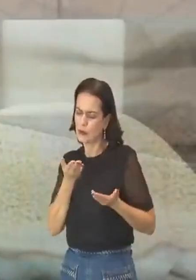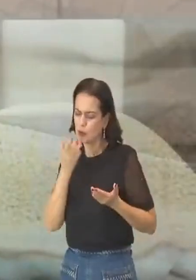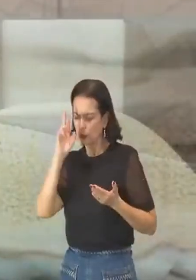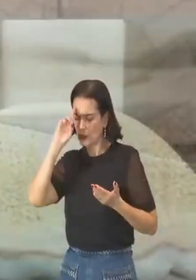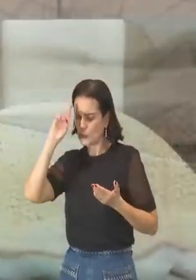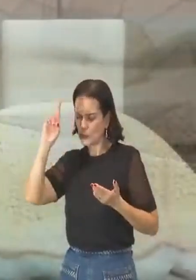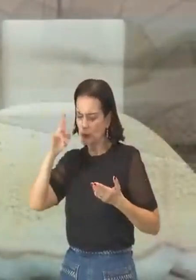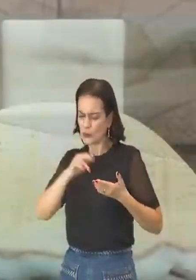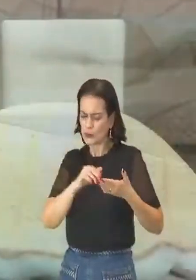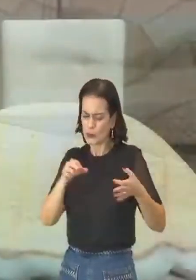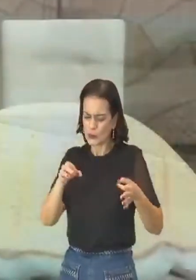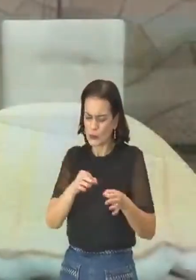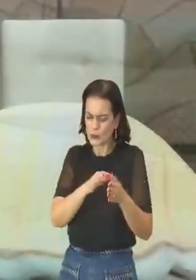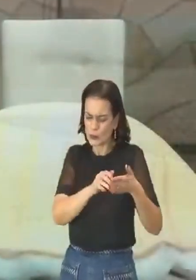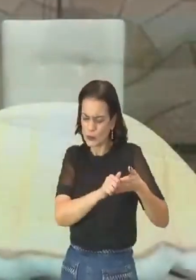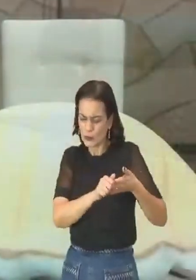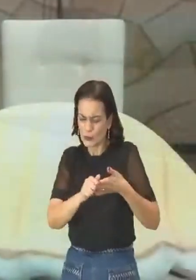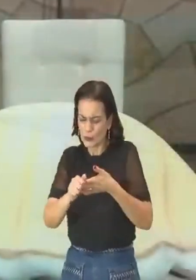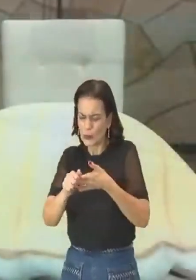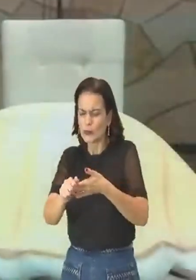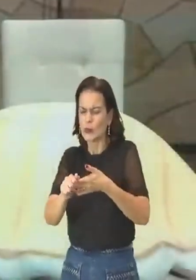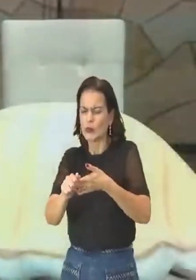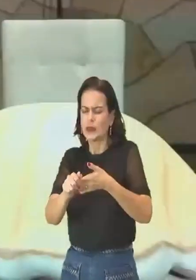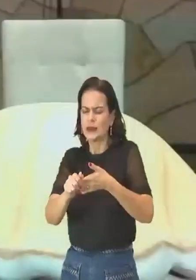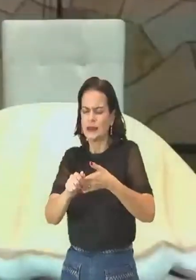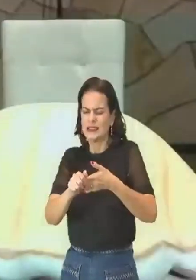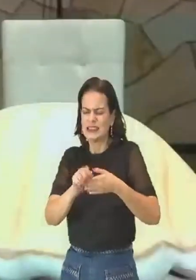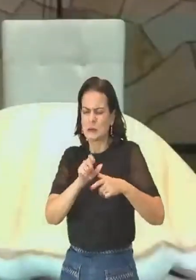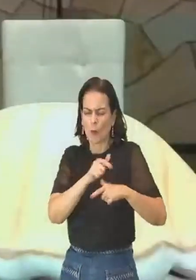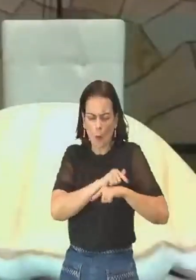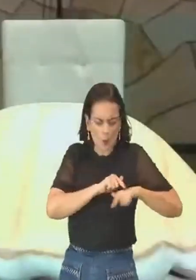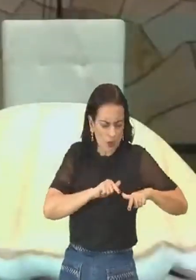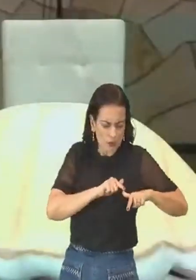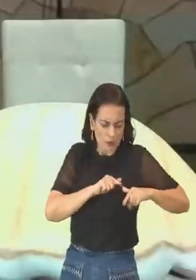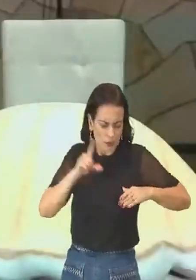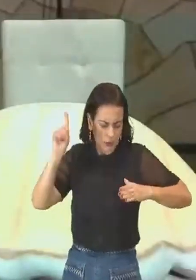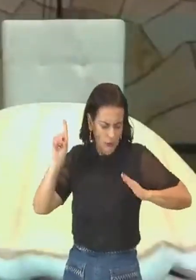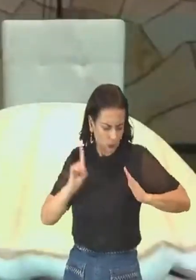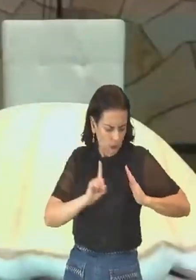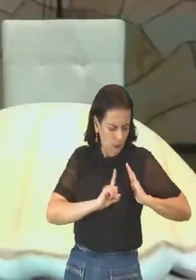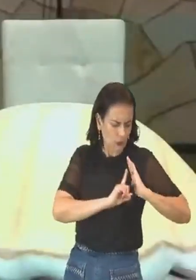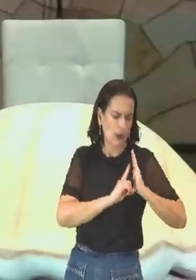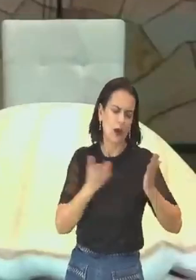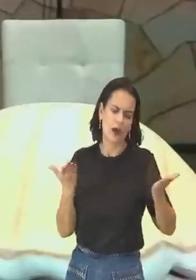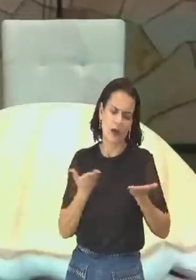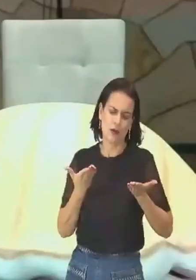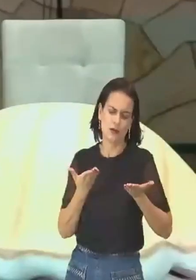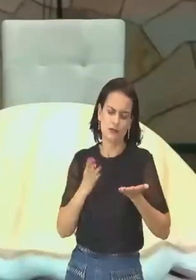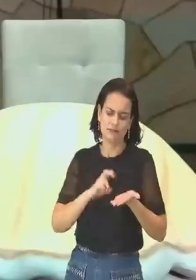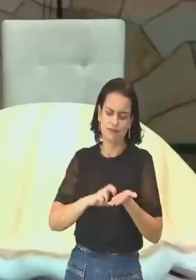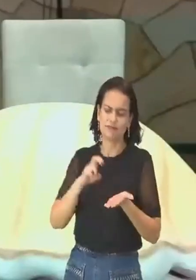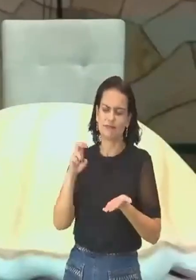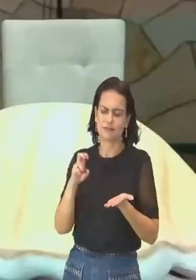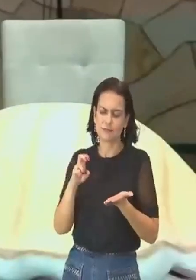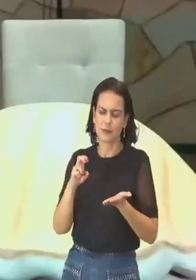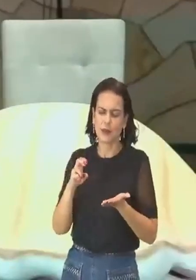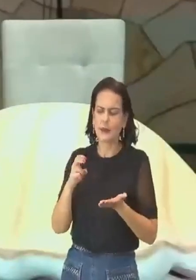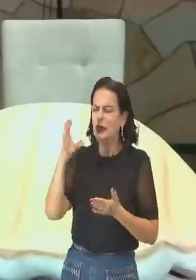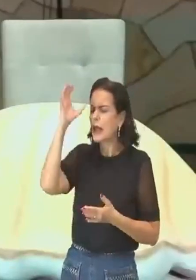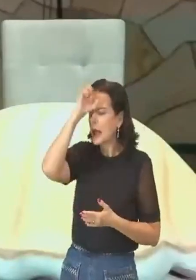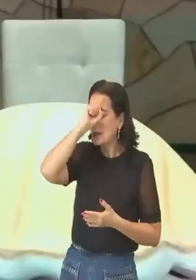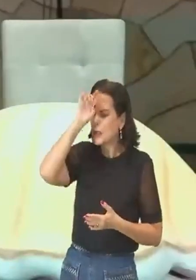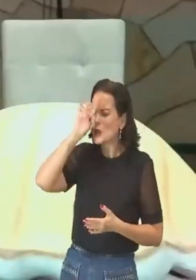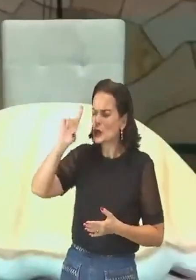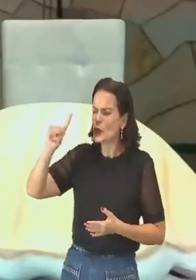Senhor nos complete o vazio, Senhor Deus, que possa existir nesta manhã, que possamos ouvir apenas